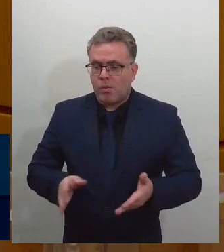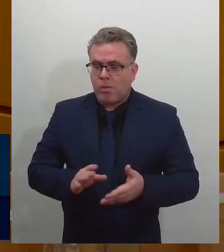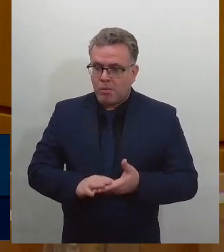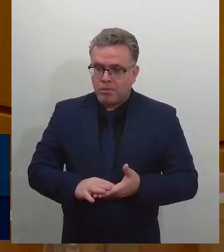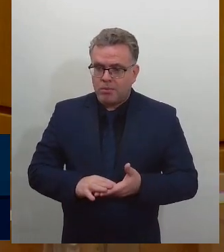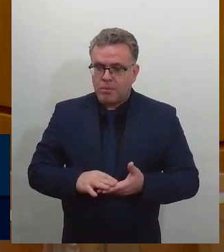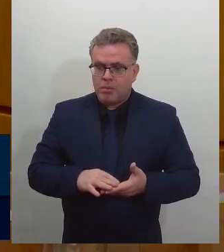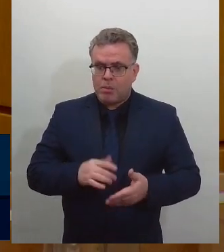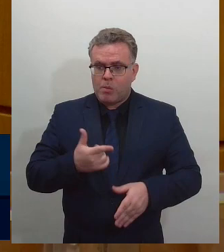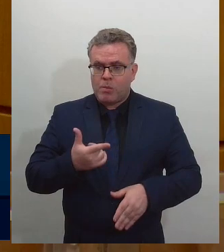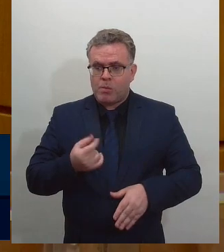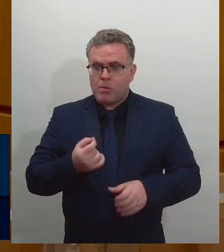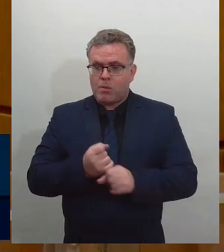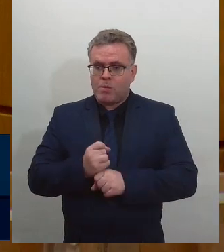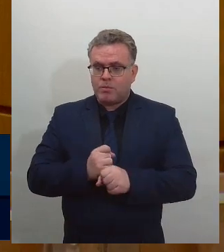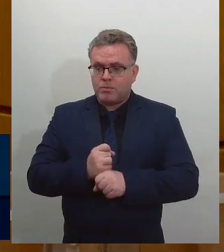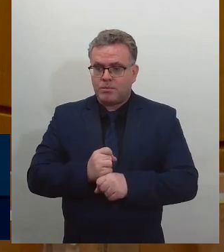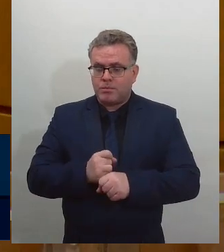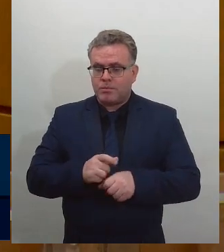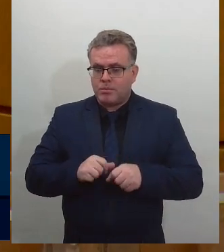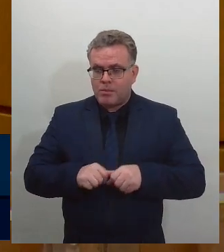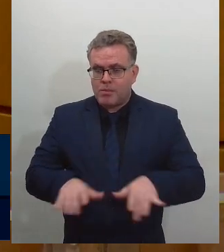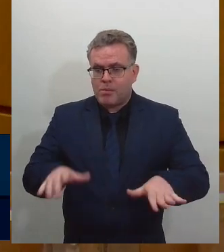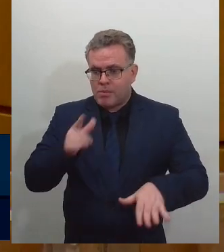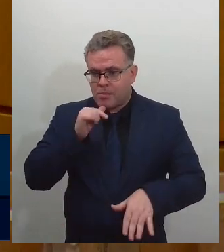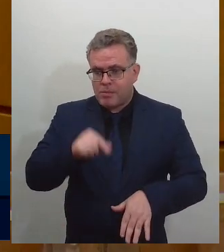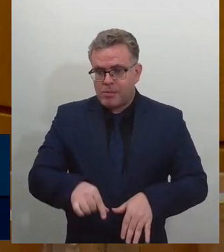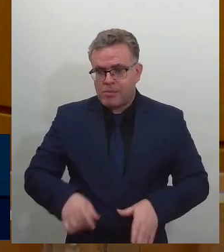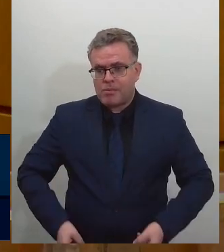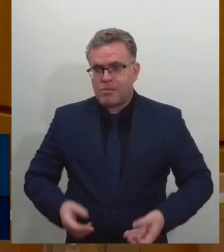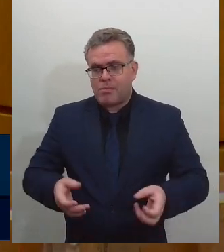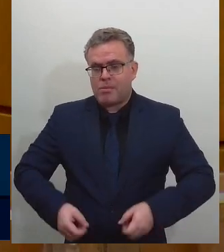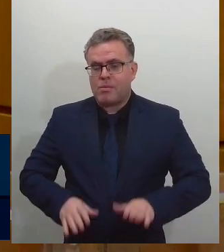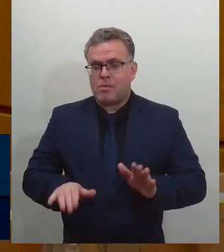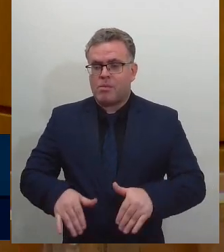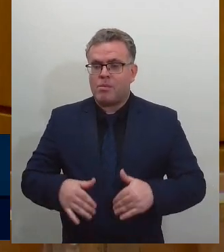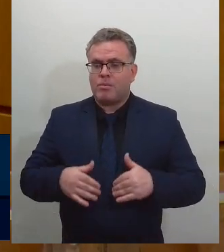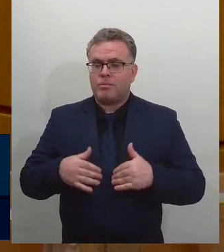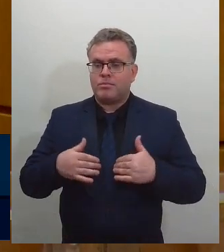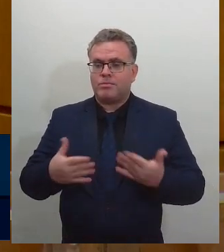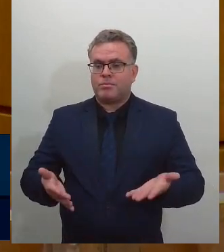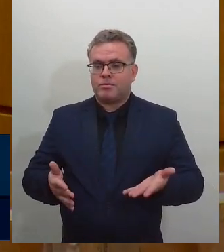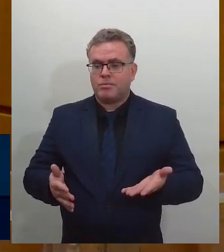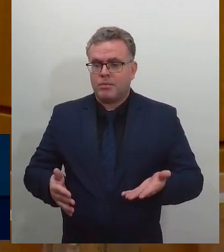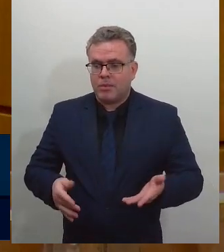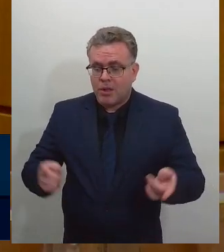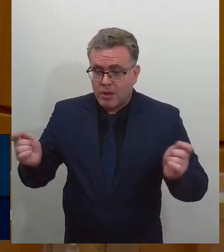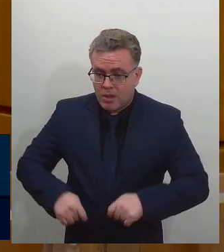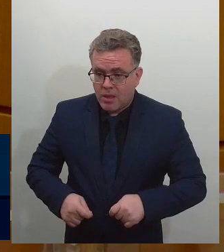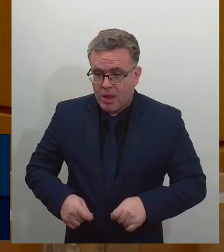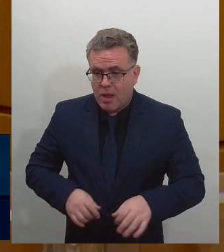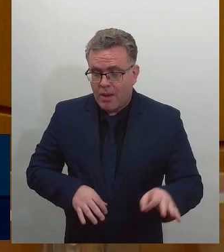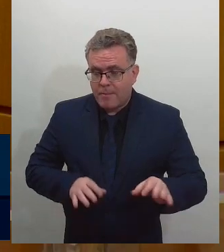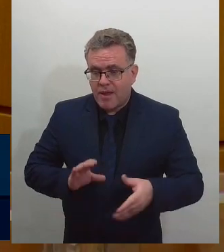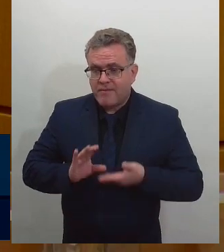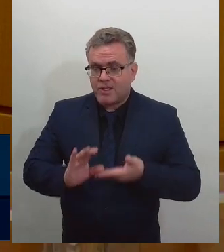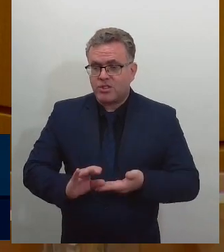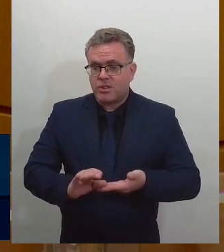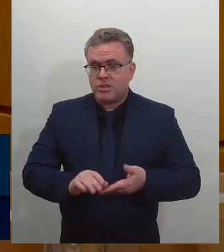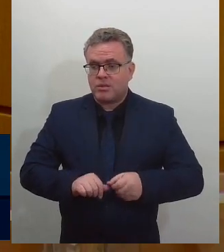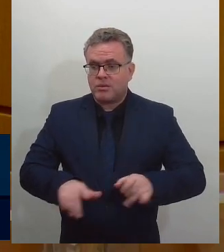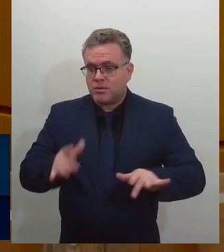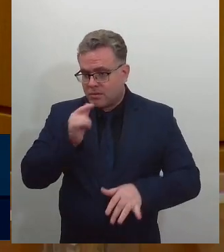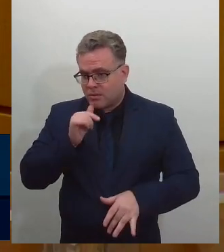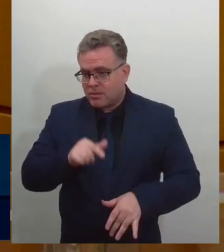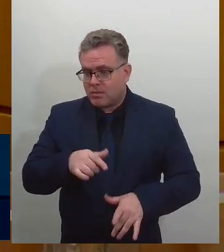água, gastou o dinheiro que dava para colocar toda a rede, mas não tem água. Quando chega no